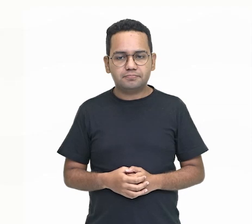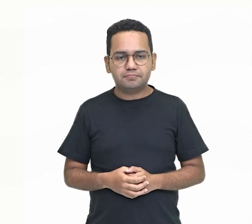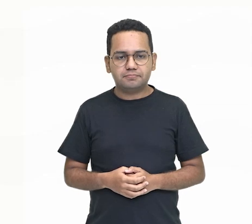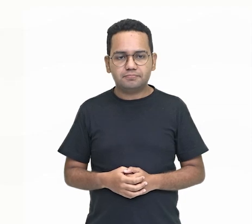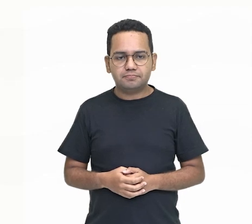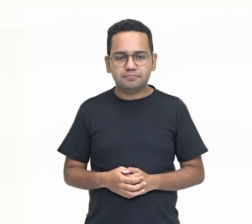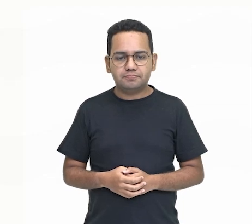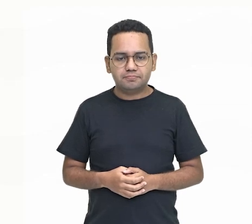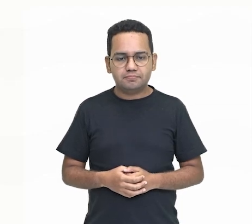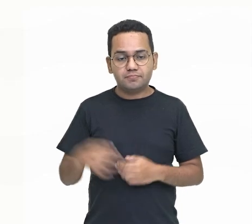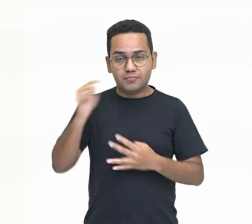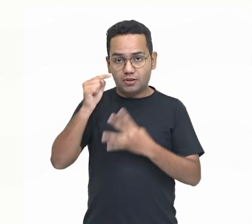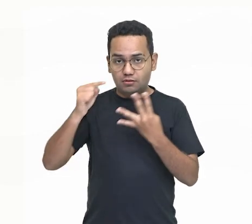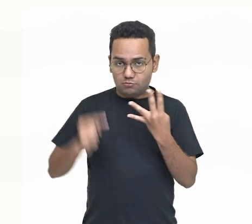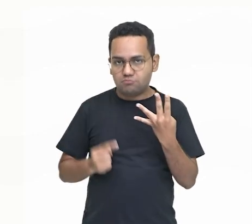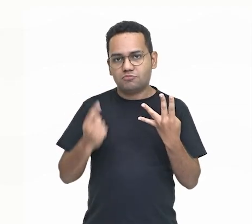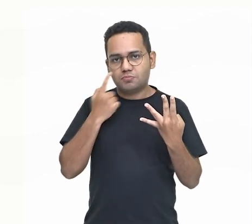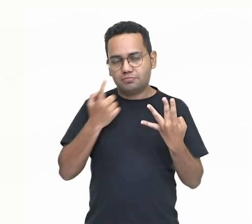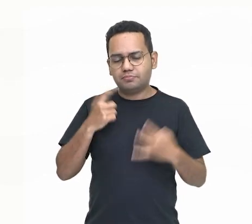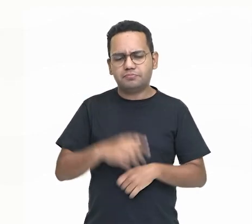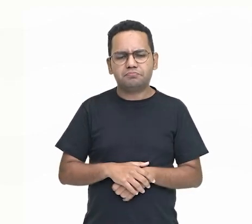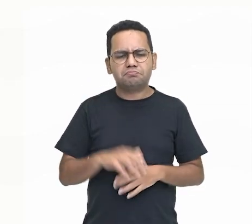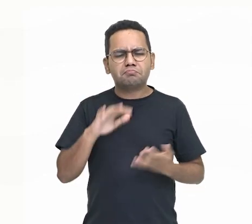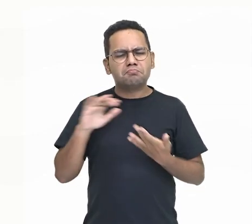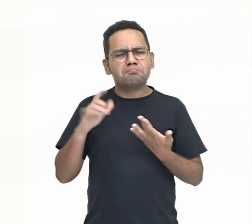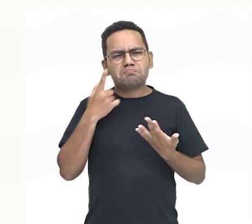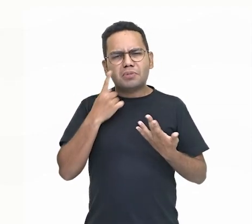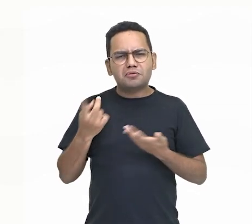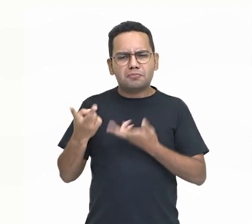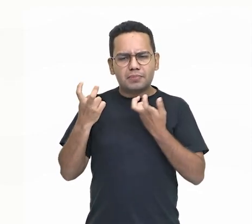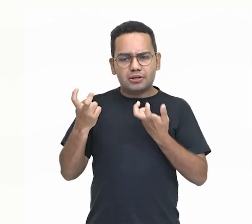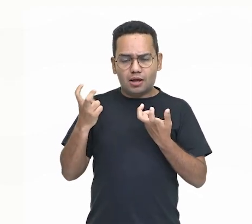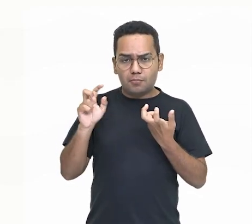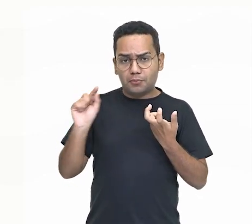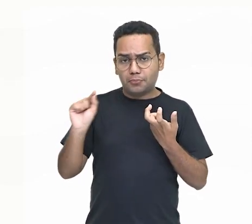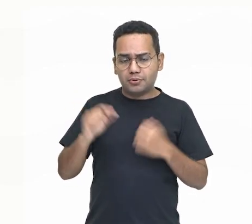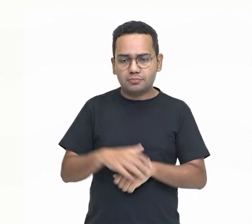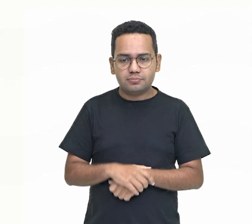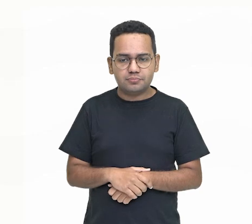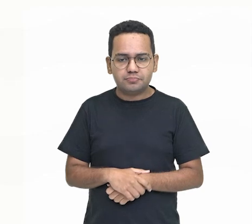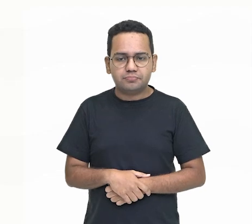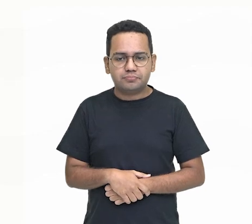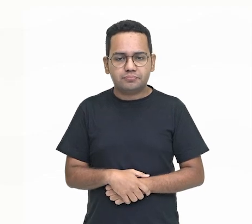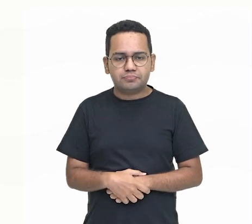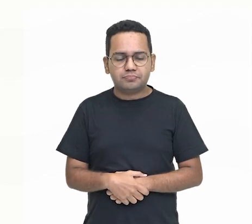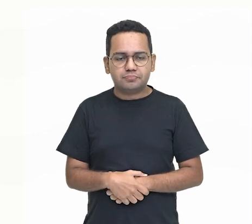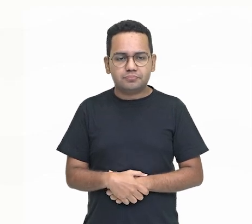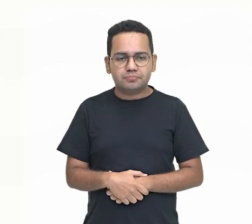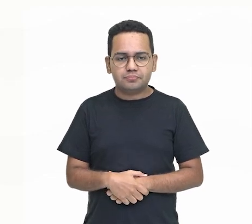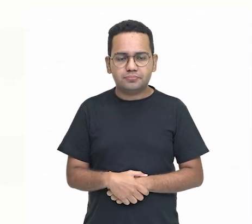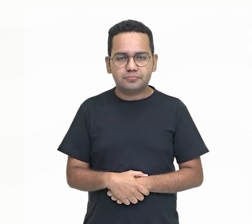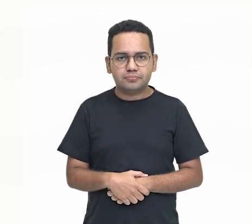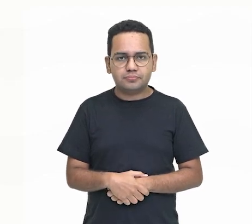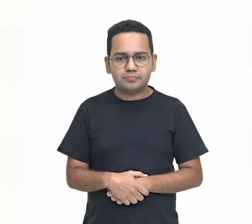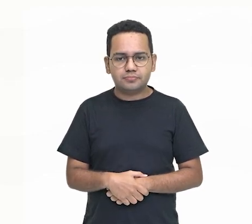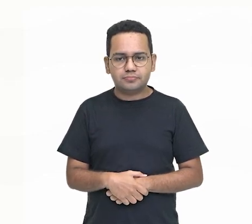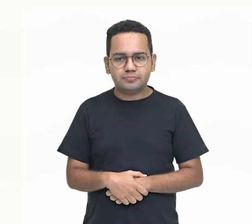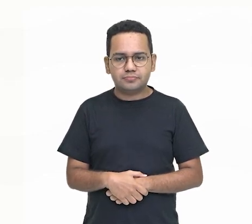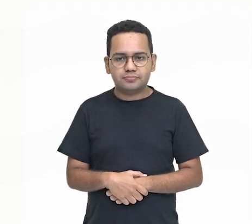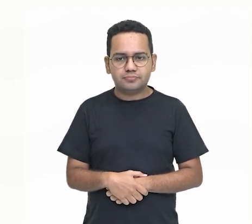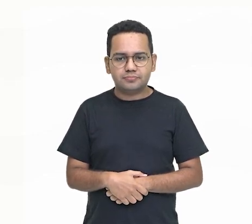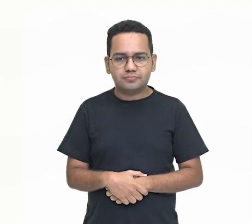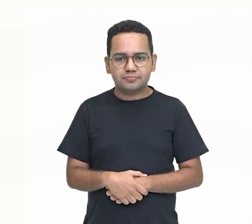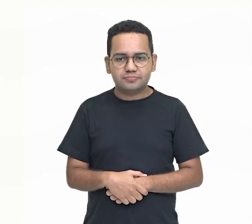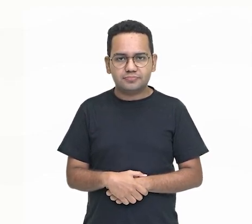sol, também envolvendo calor. Aí você percebe aqui como é uma energia solar, essa energia você